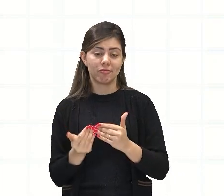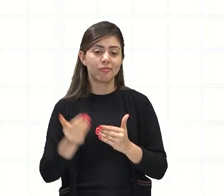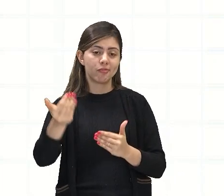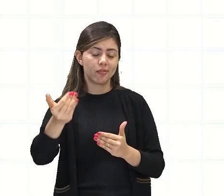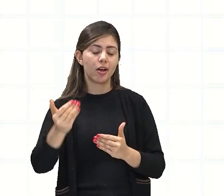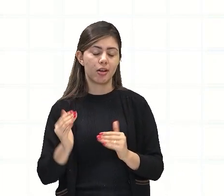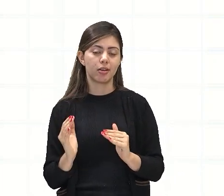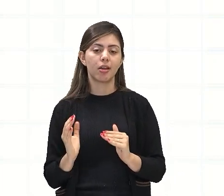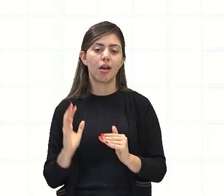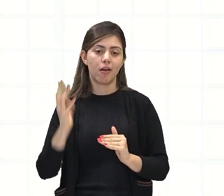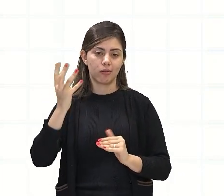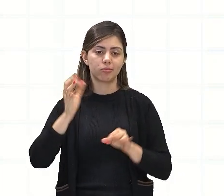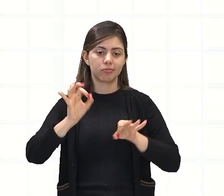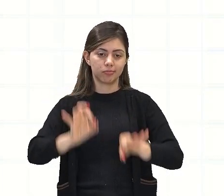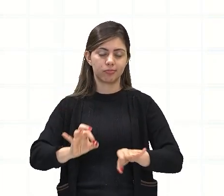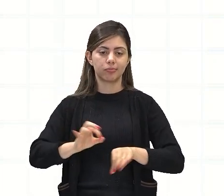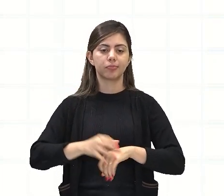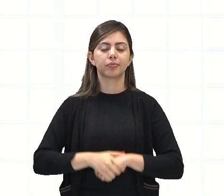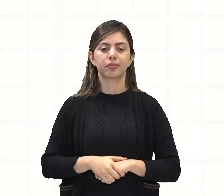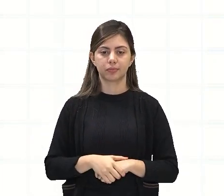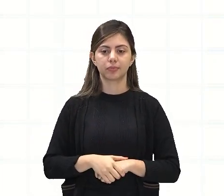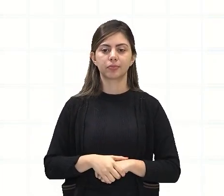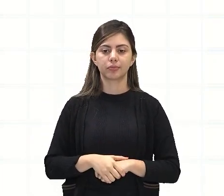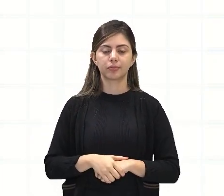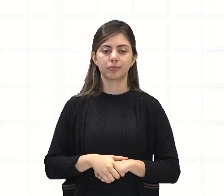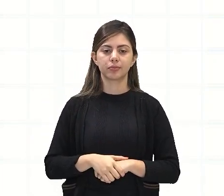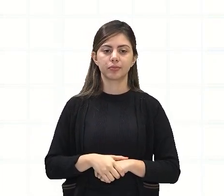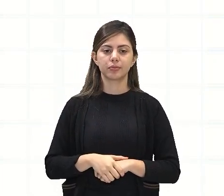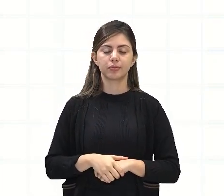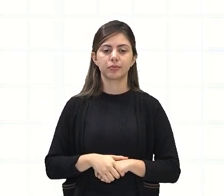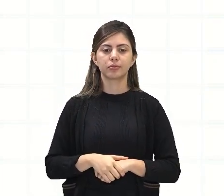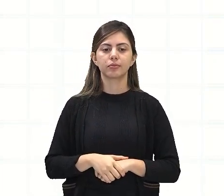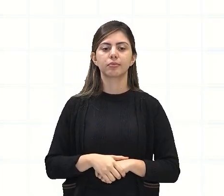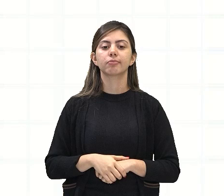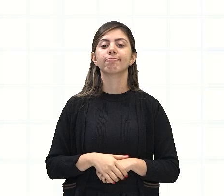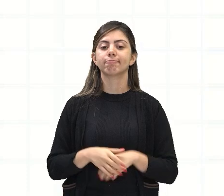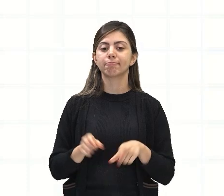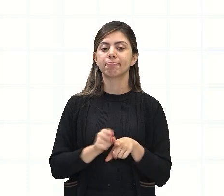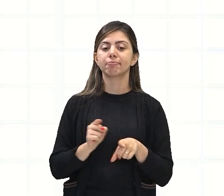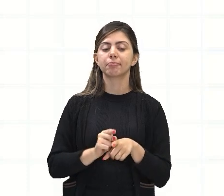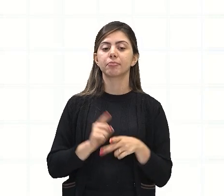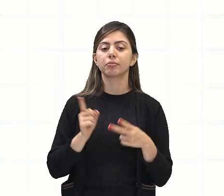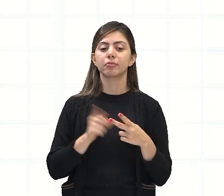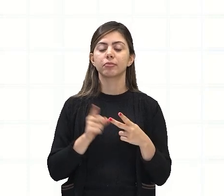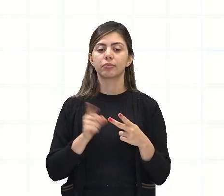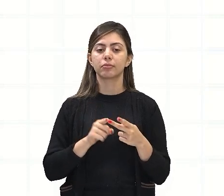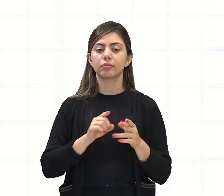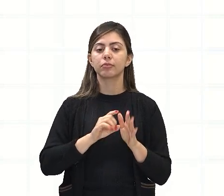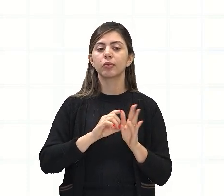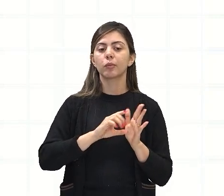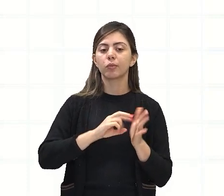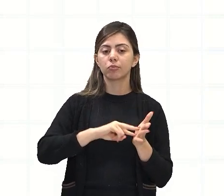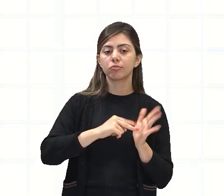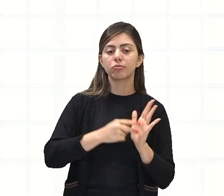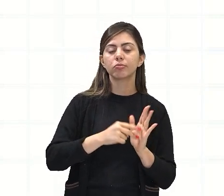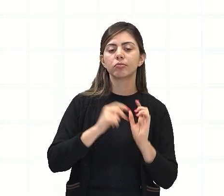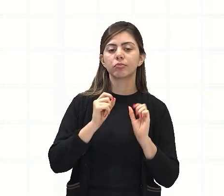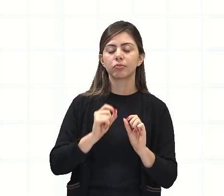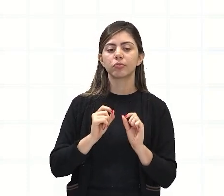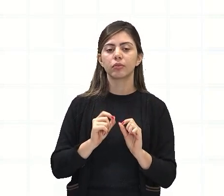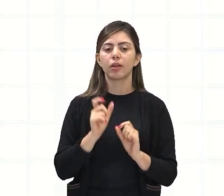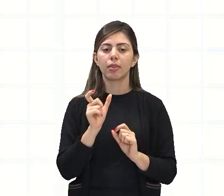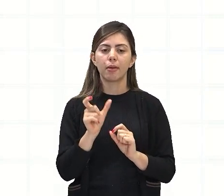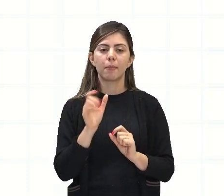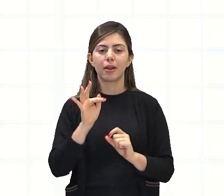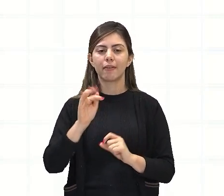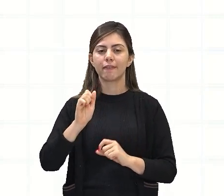de realização, né? Processo de acontecer. E nós temos um segundo sentido, um segundo significado